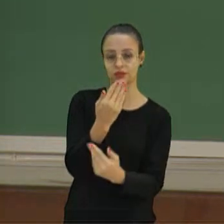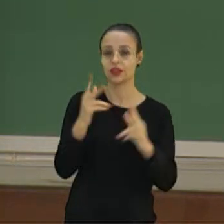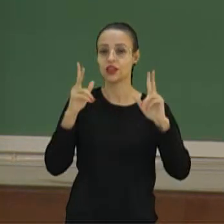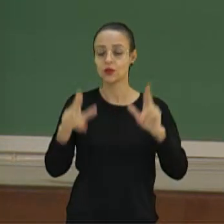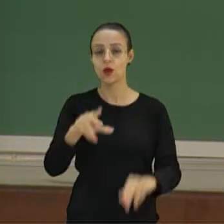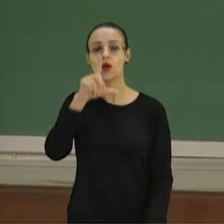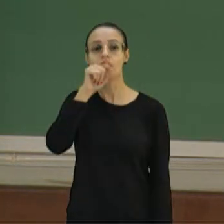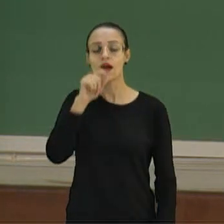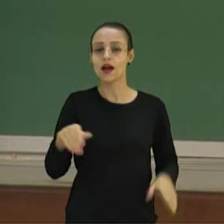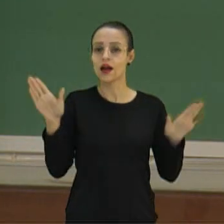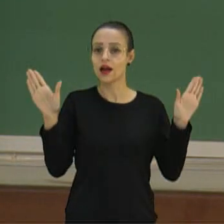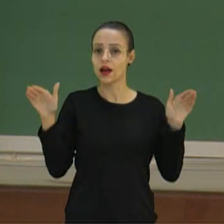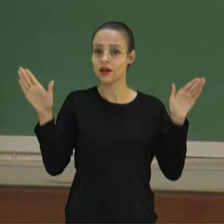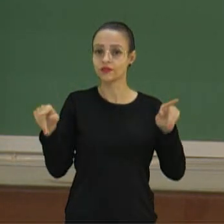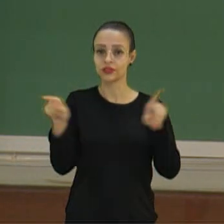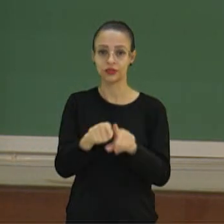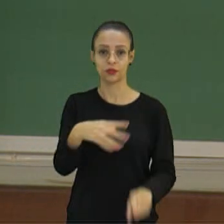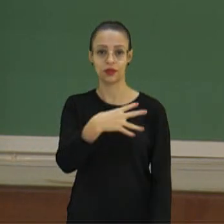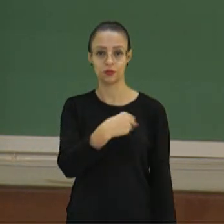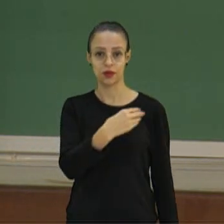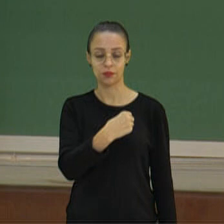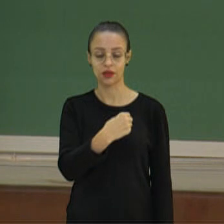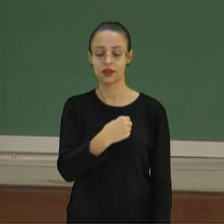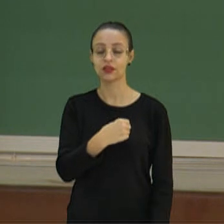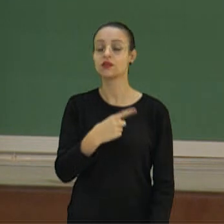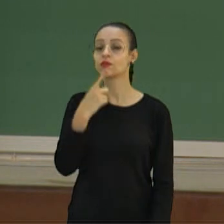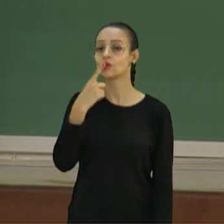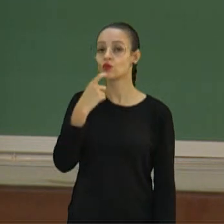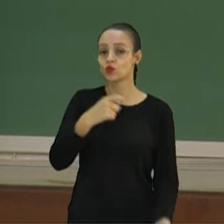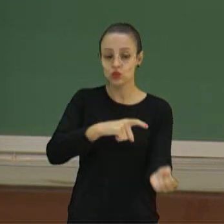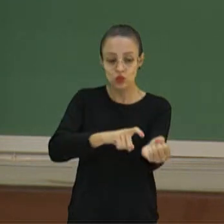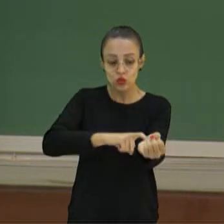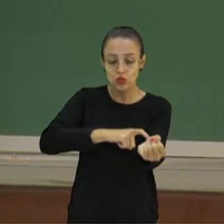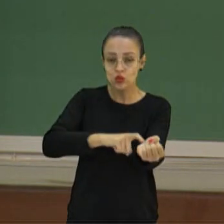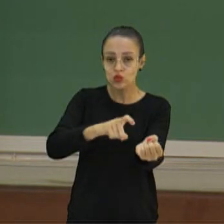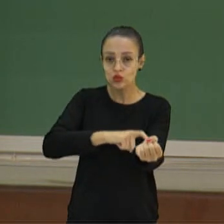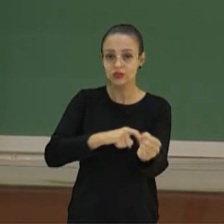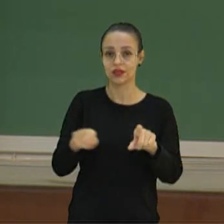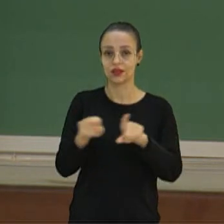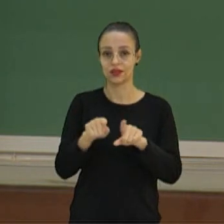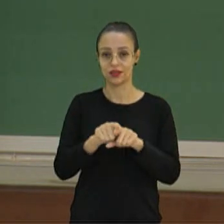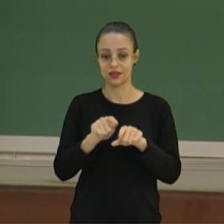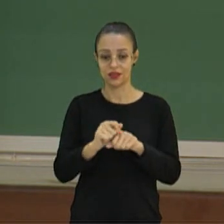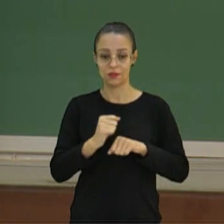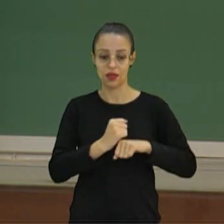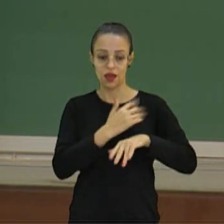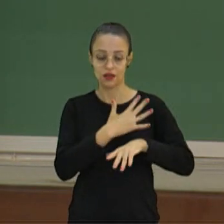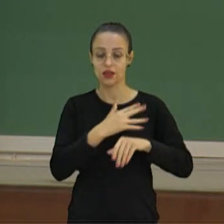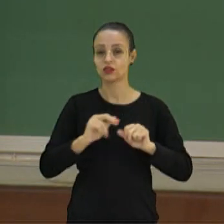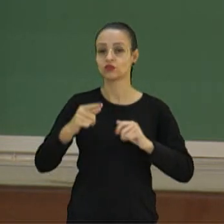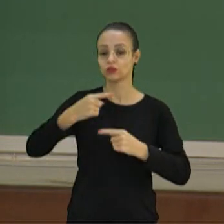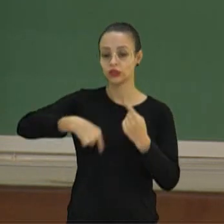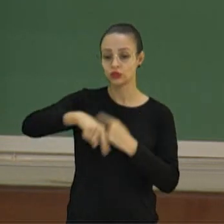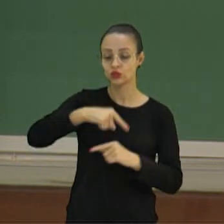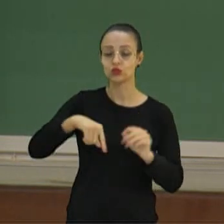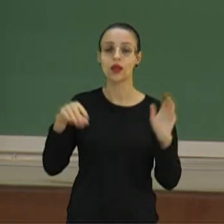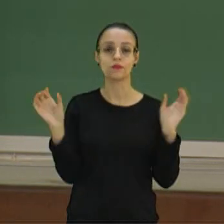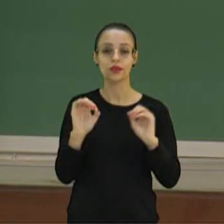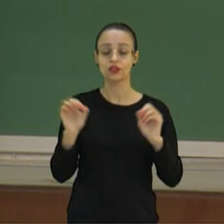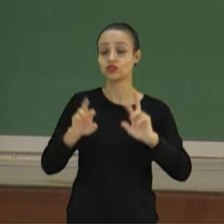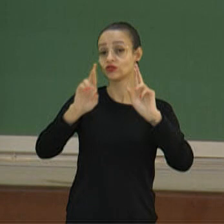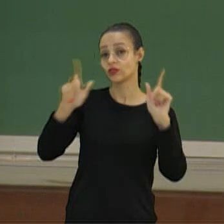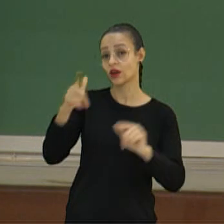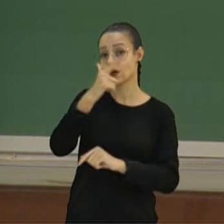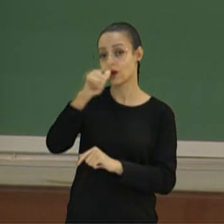os mamíferos. Então, o sangue venoso e o sangue arterial deles não se mistura, diferente dos outros animais, que era aquela